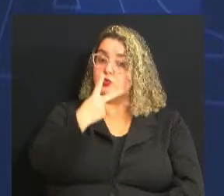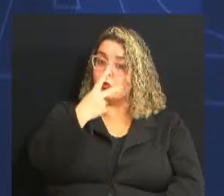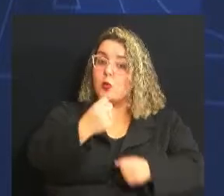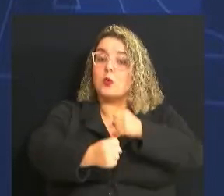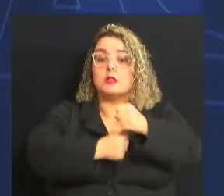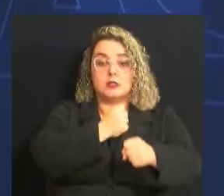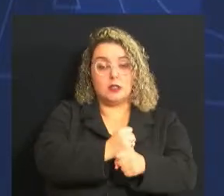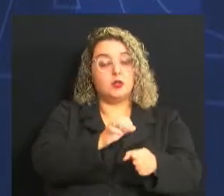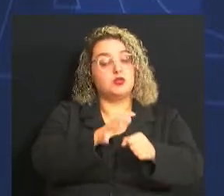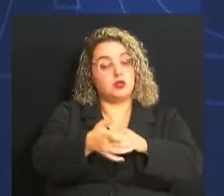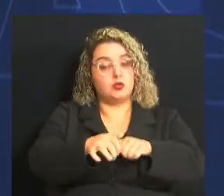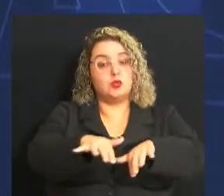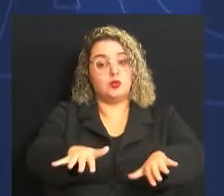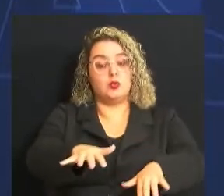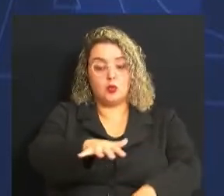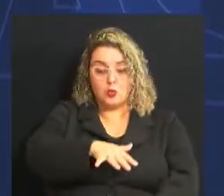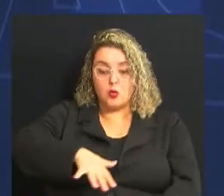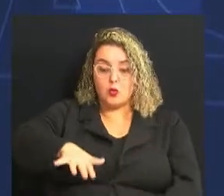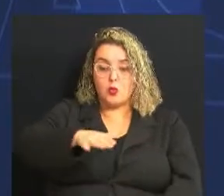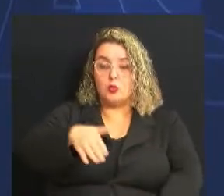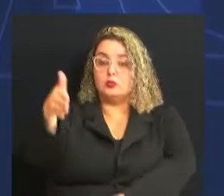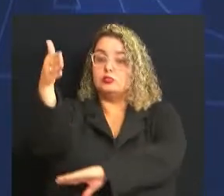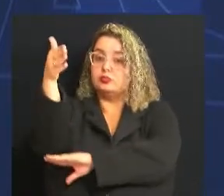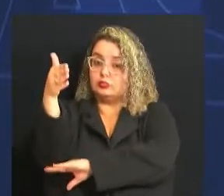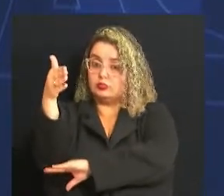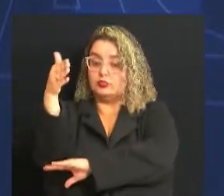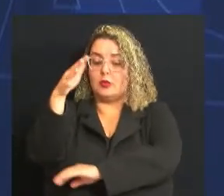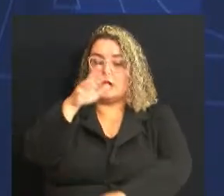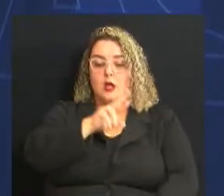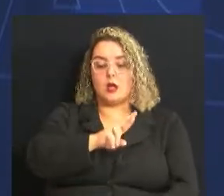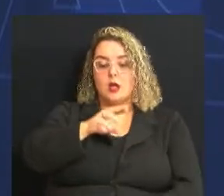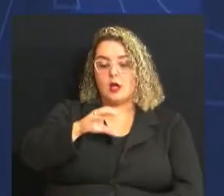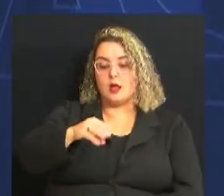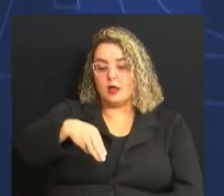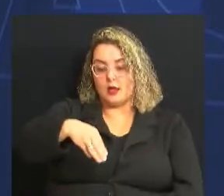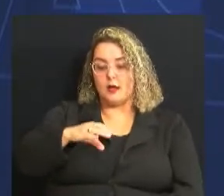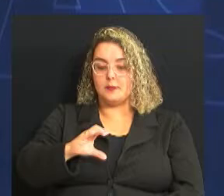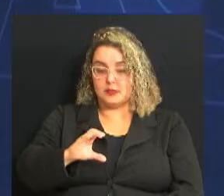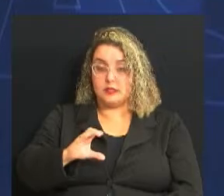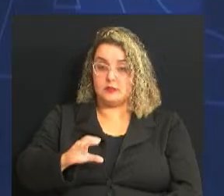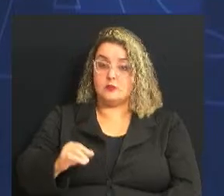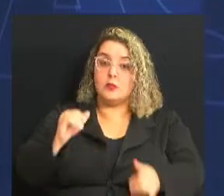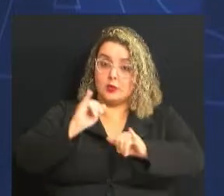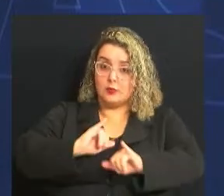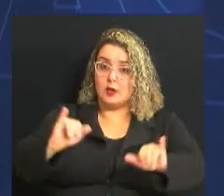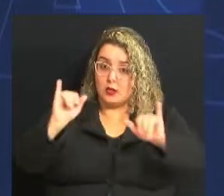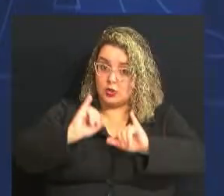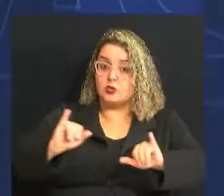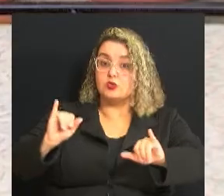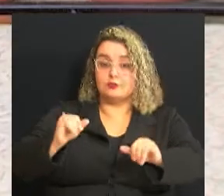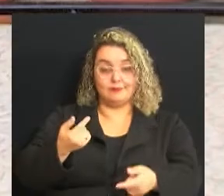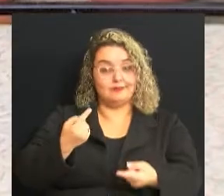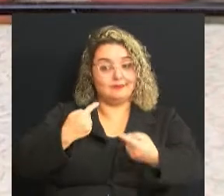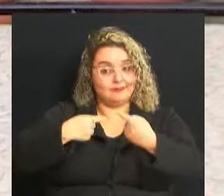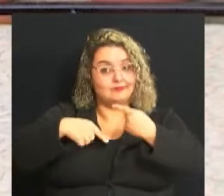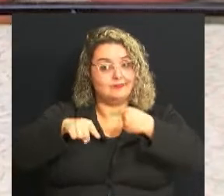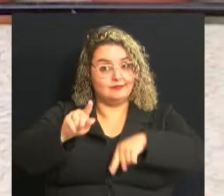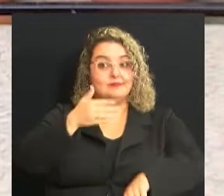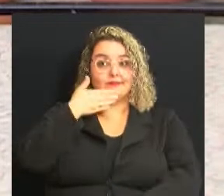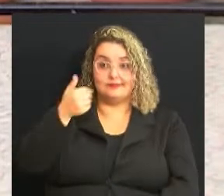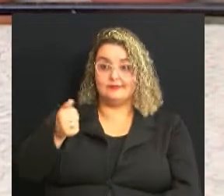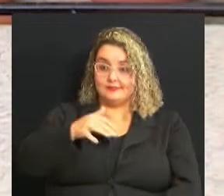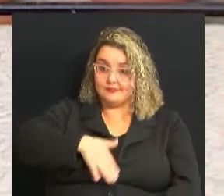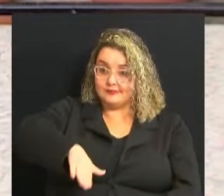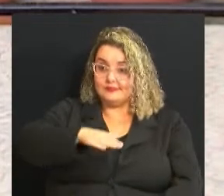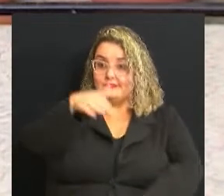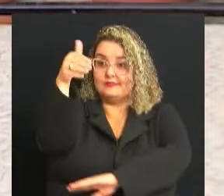o setor hoteleiro da região metropolitana de Campinas é quem dá sinais de recuperação. O setor hoteleiro